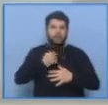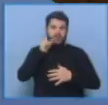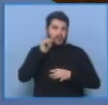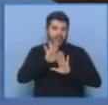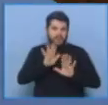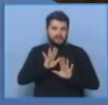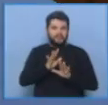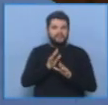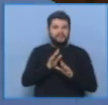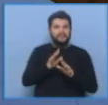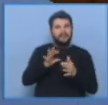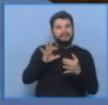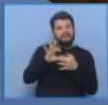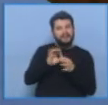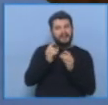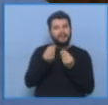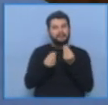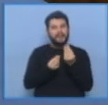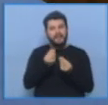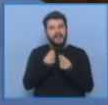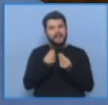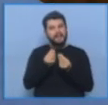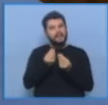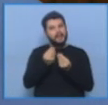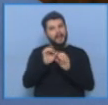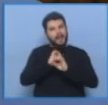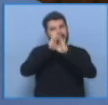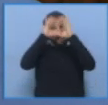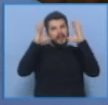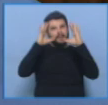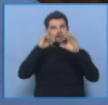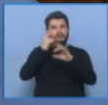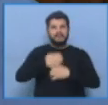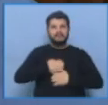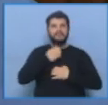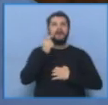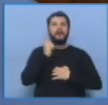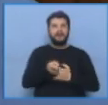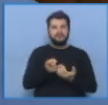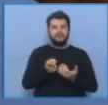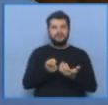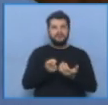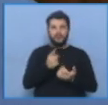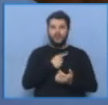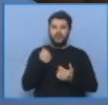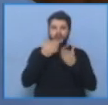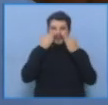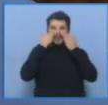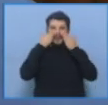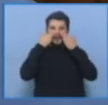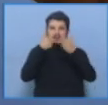importante também termos esta questão muito, muito clara, porque também significa que vamos estar